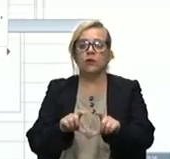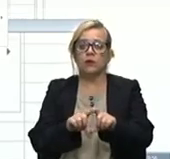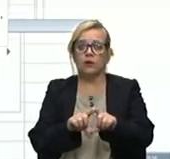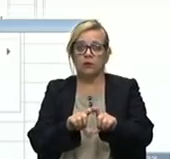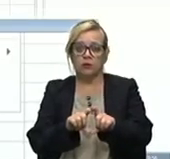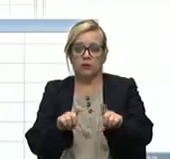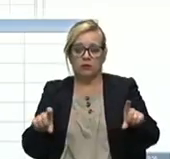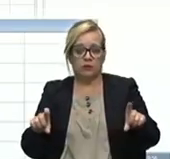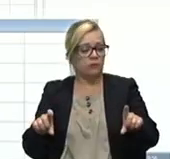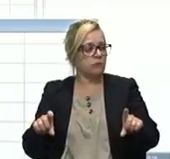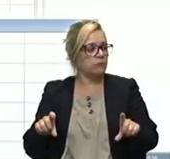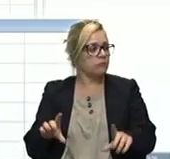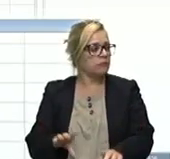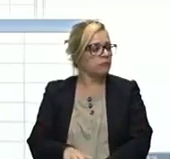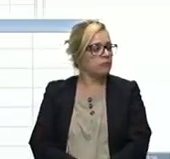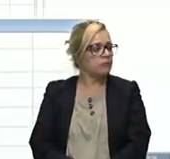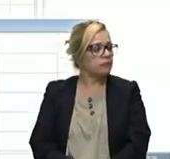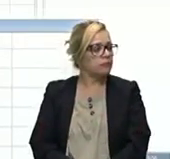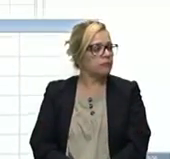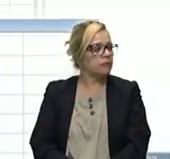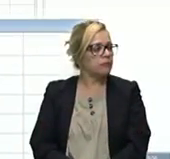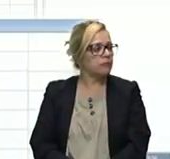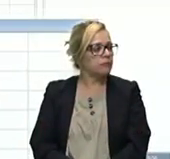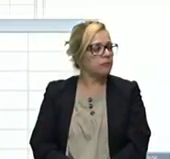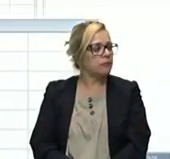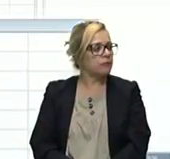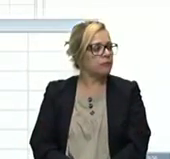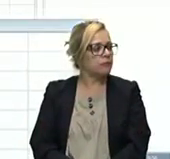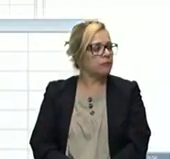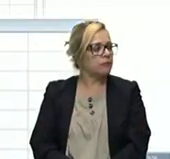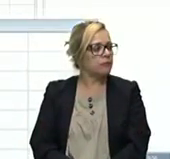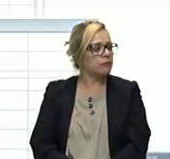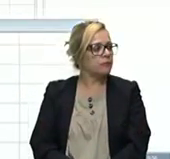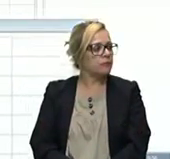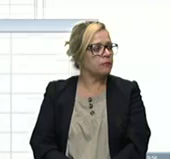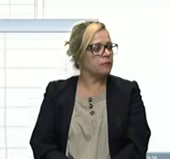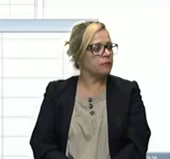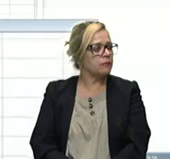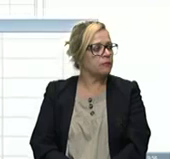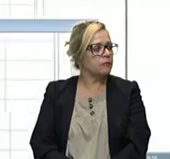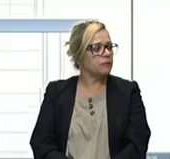linha de tendência.